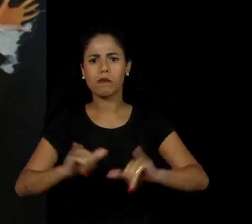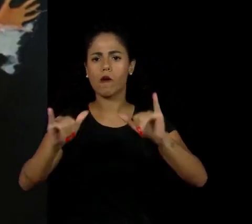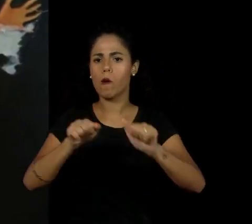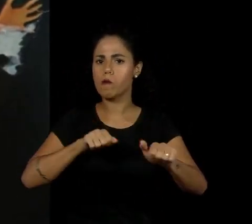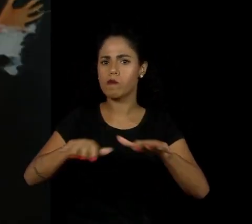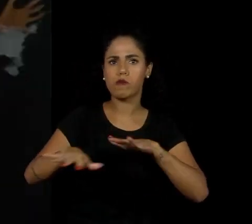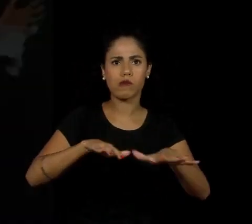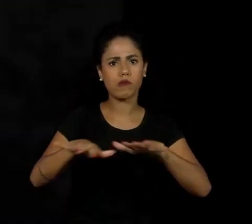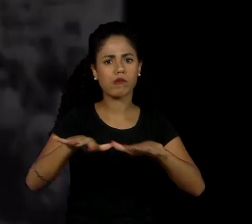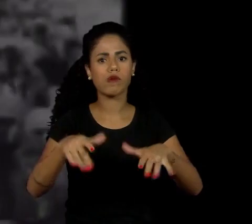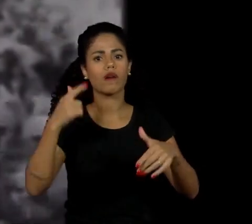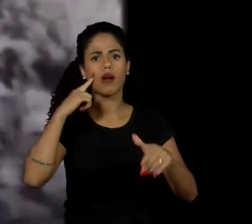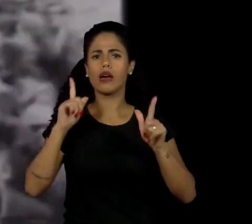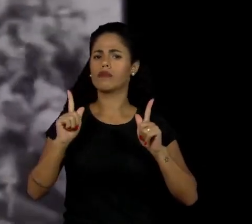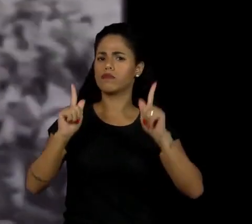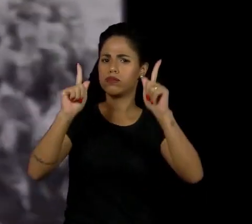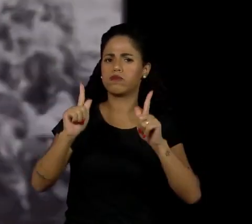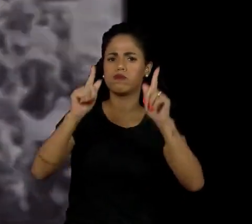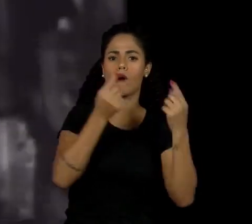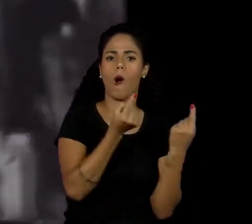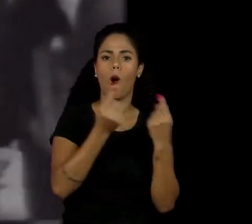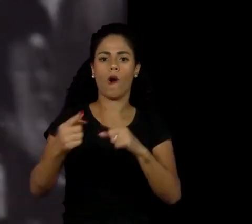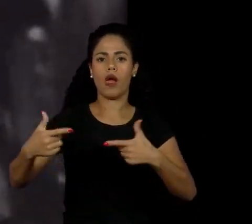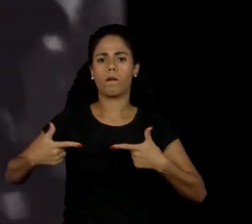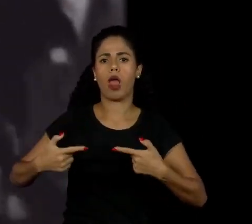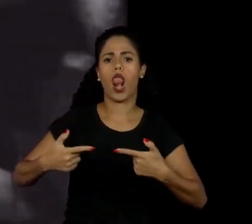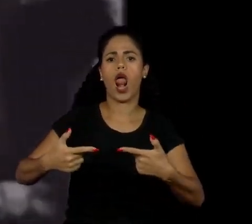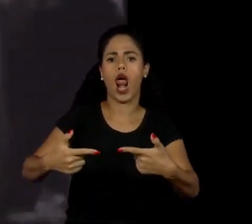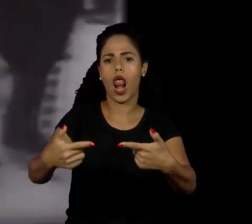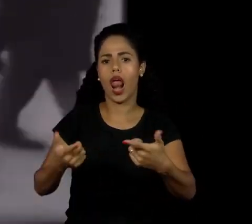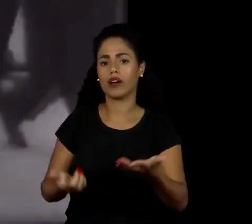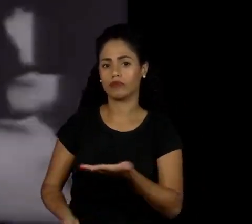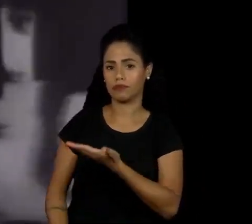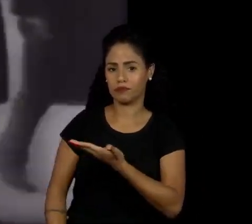hippie e os protestos contra a guerra do Vietnã.